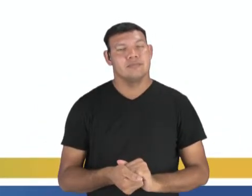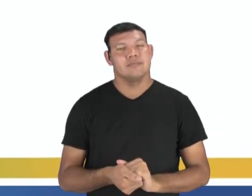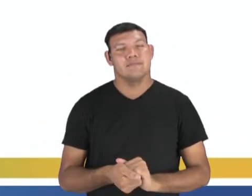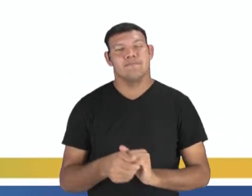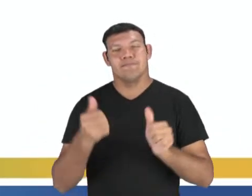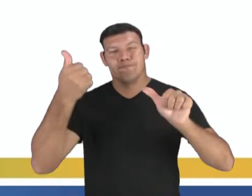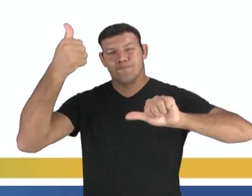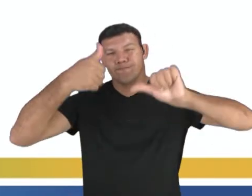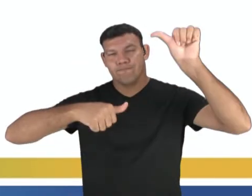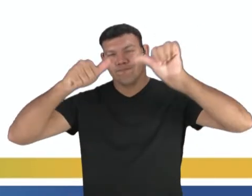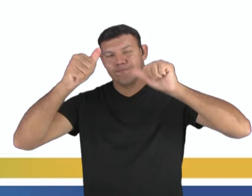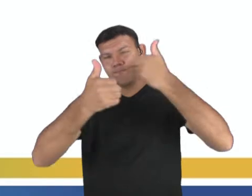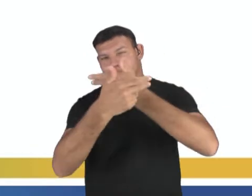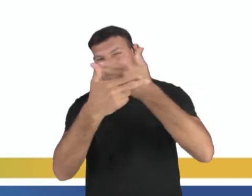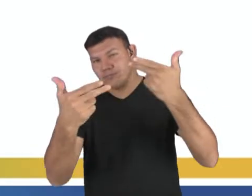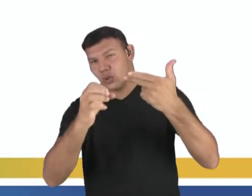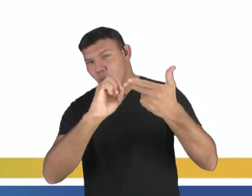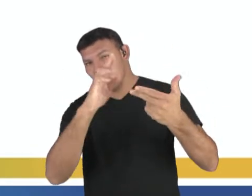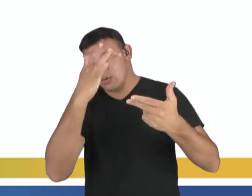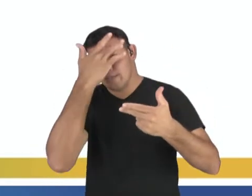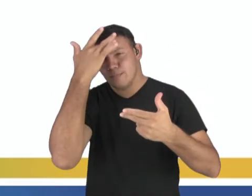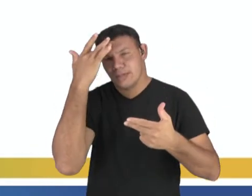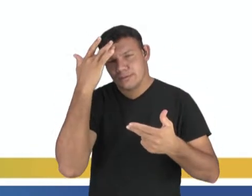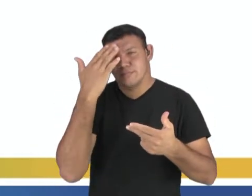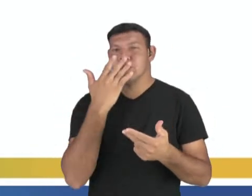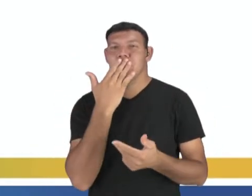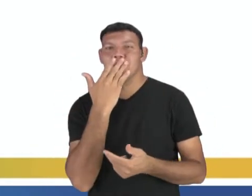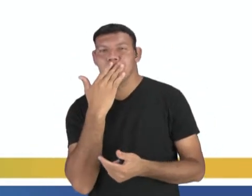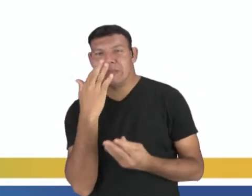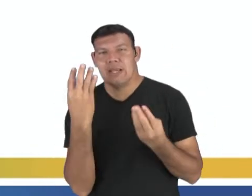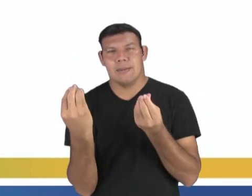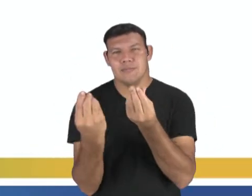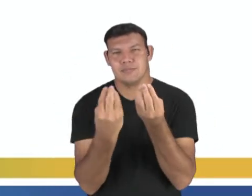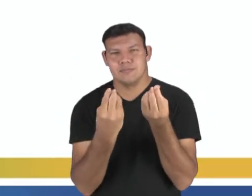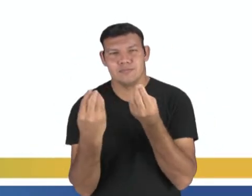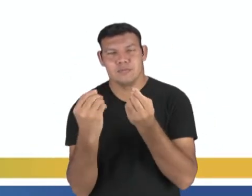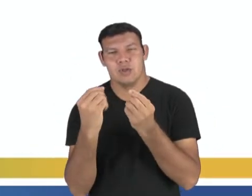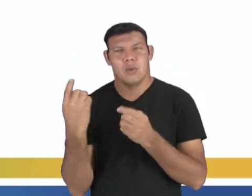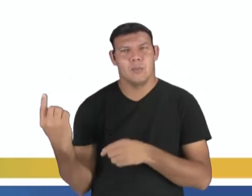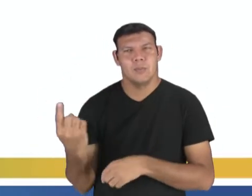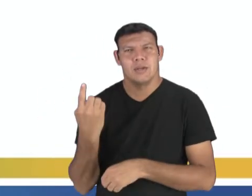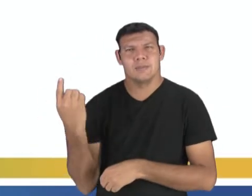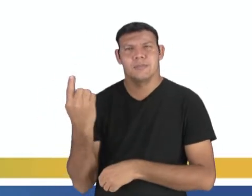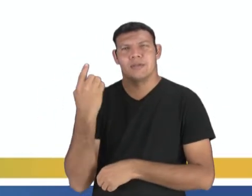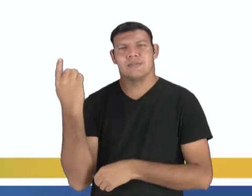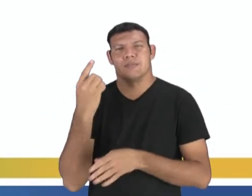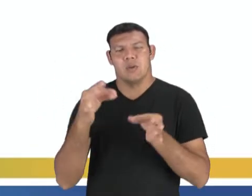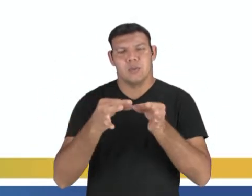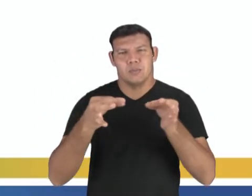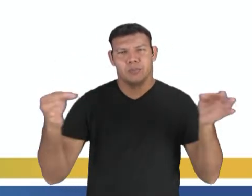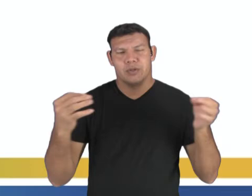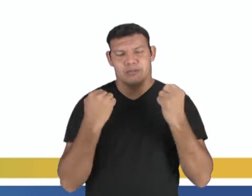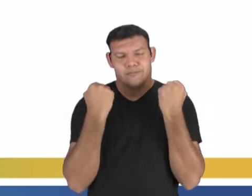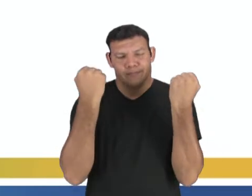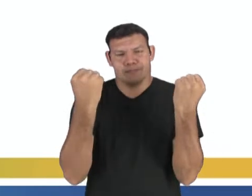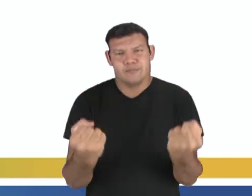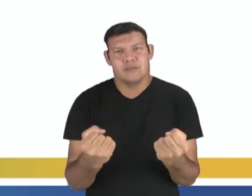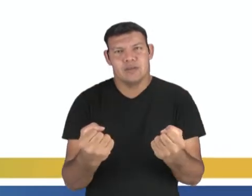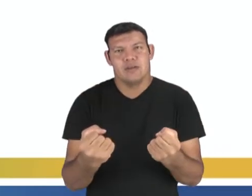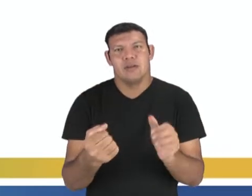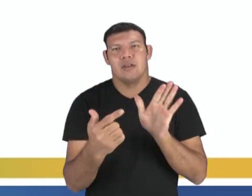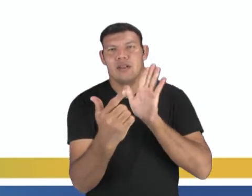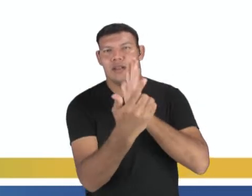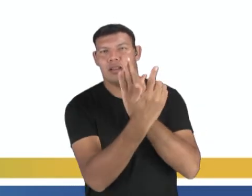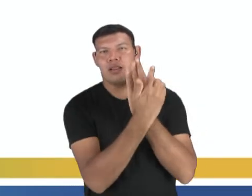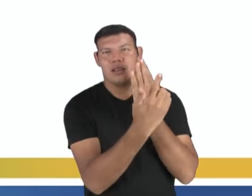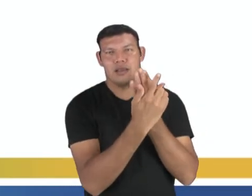pretende analisar, a saber, cor, textura, altura, comprimento, peso, dimensões,